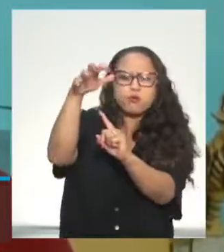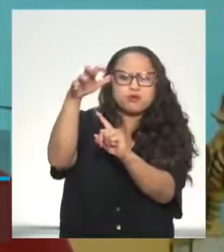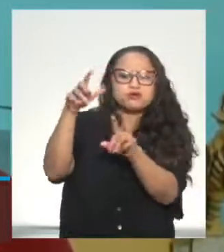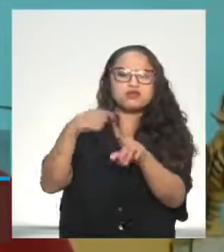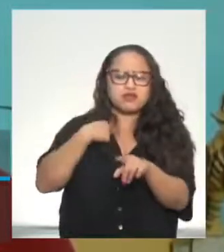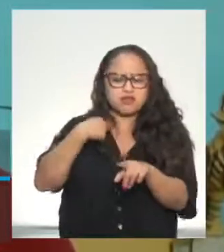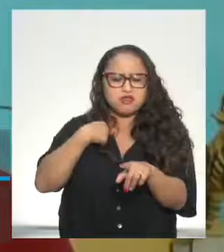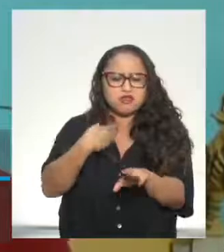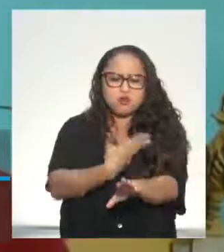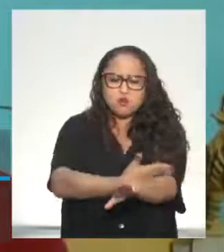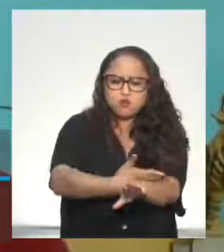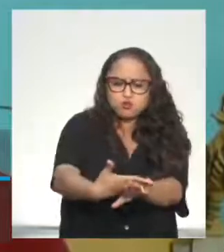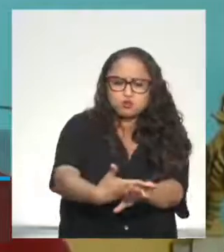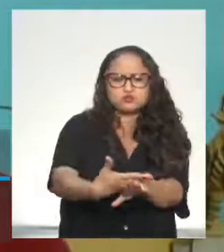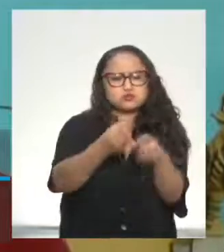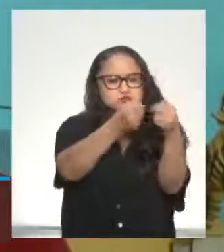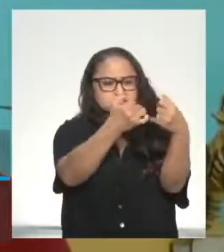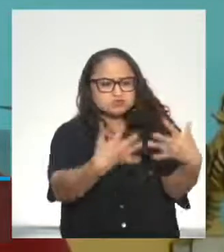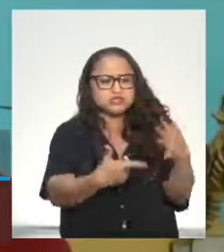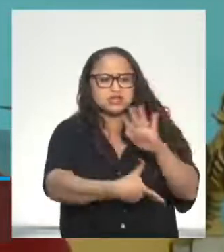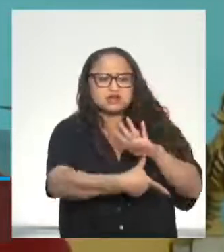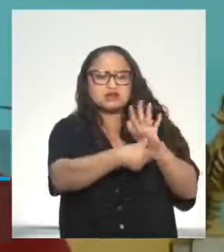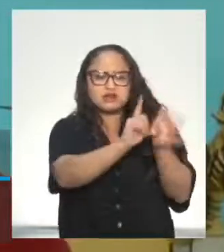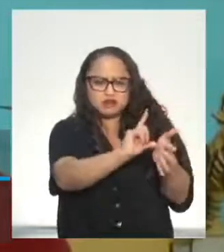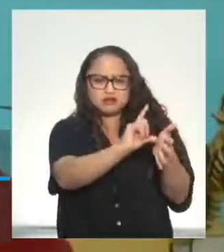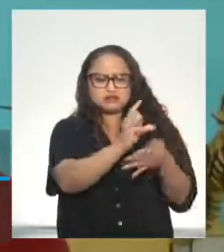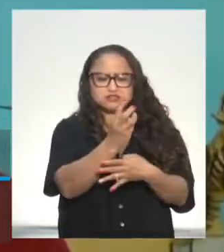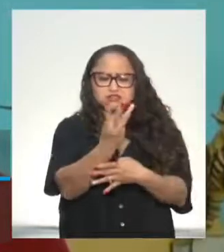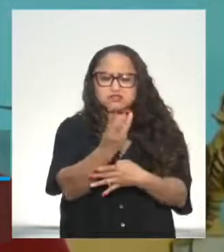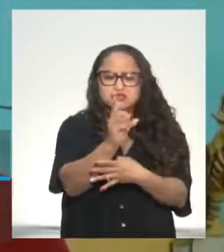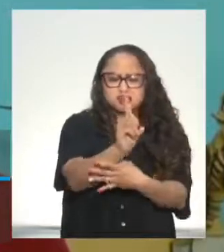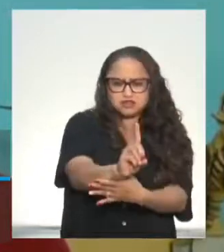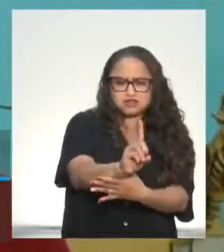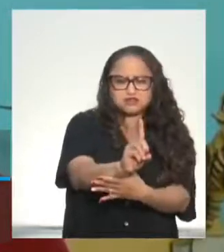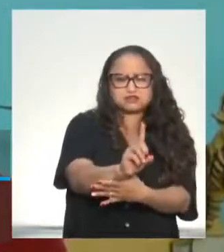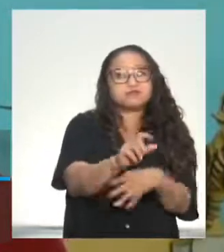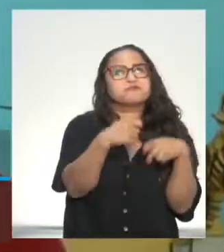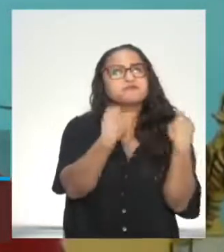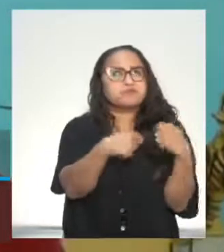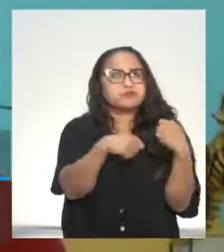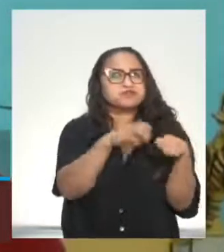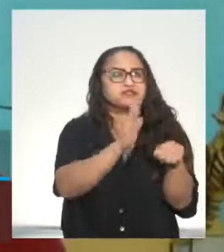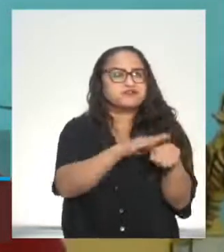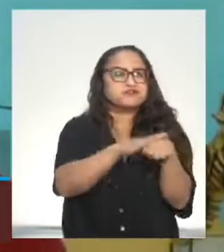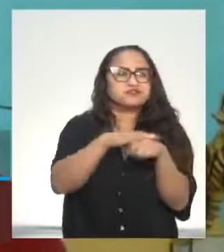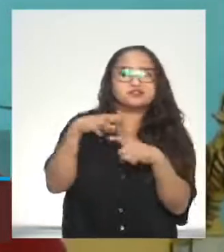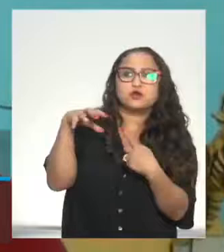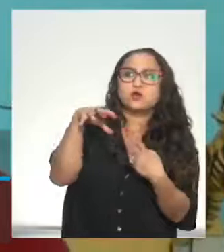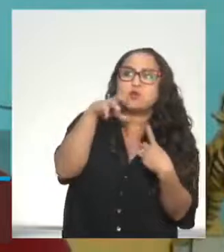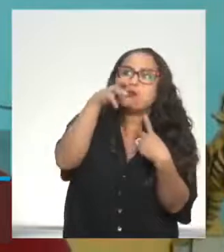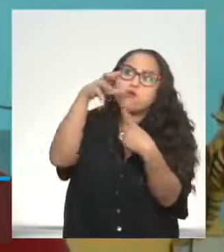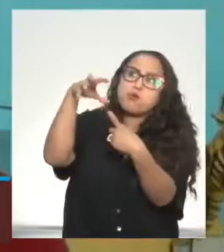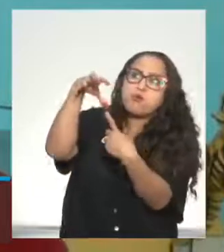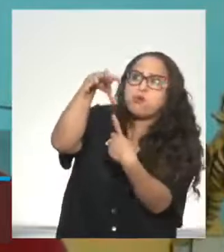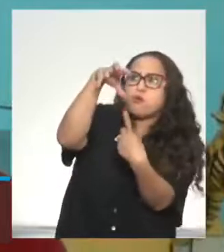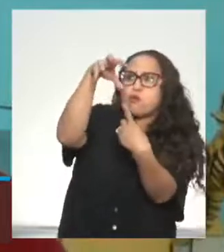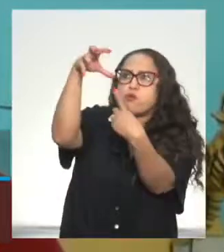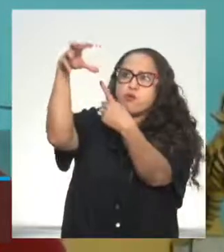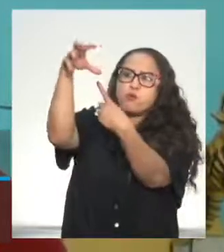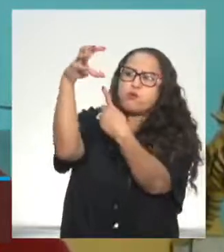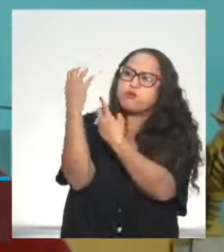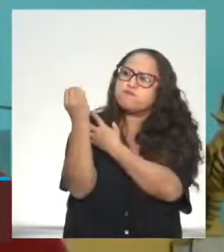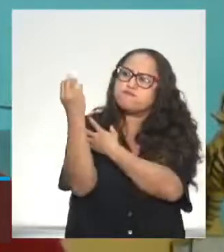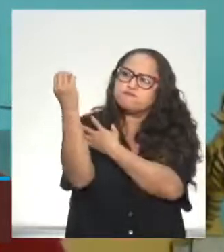dizer para eles que antes da impressão 3D, quando a gente precisava fazer uma viagem espacial, por exemplo, você tinha